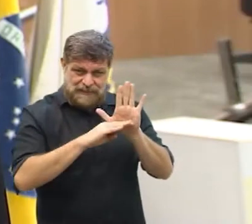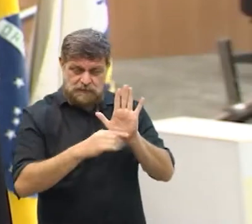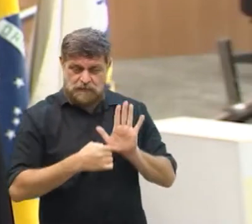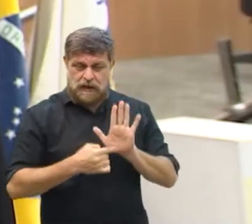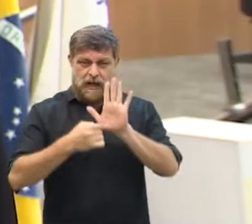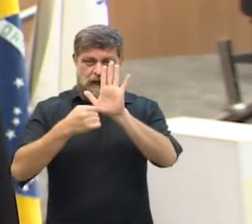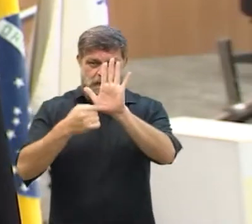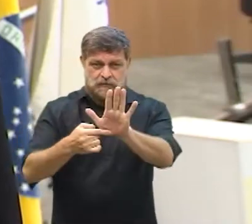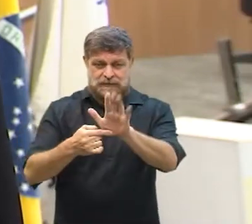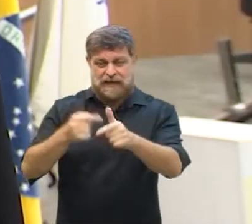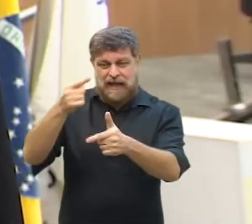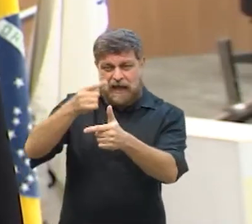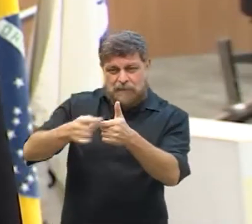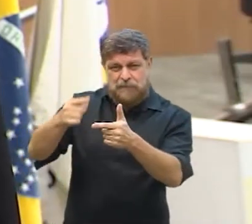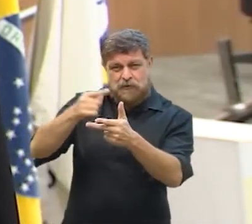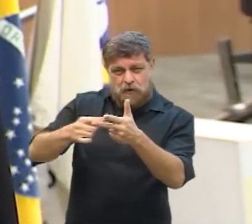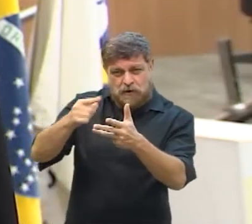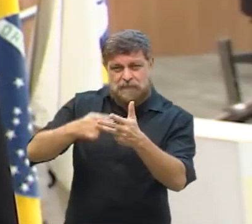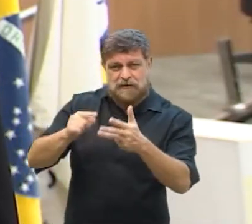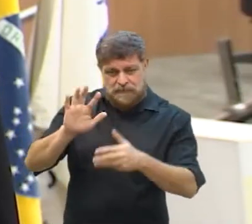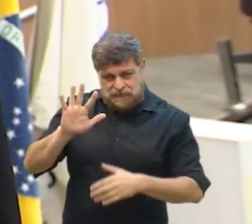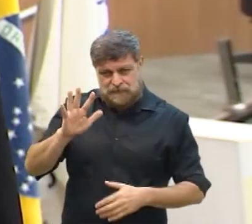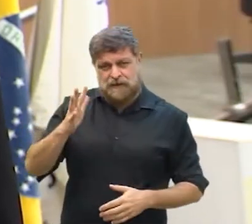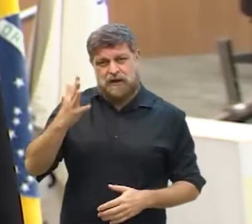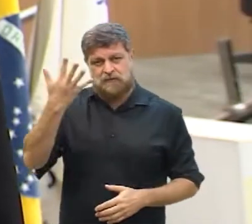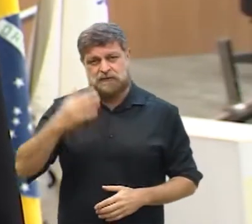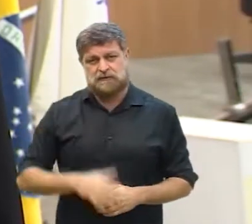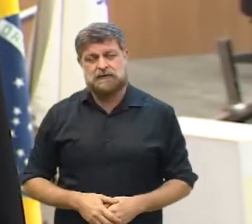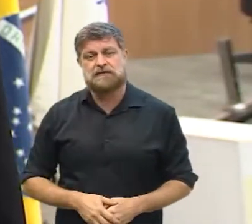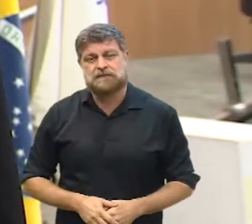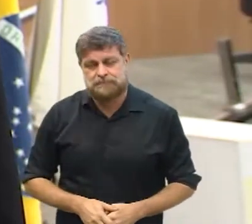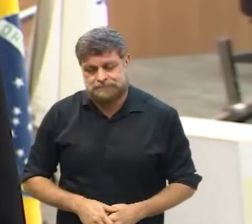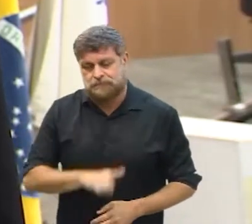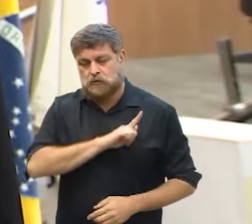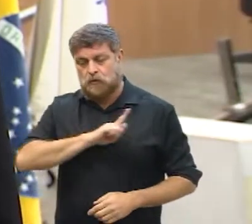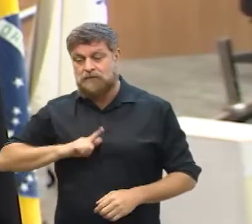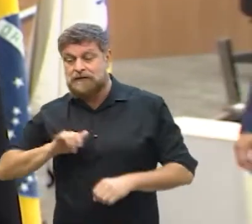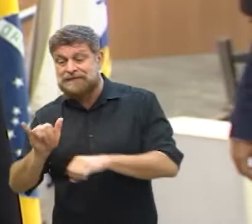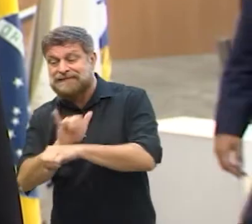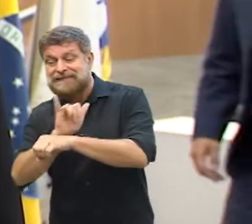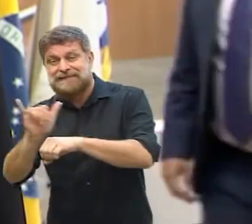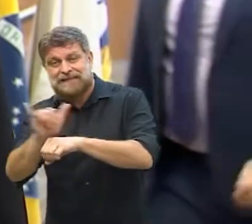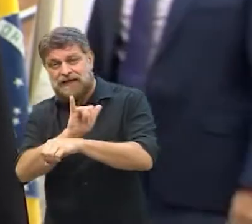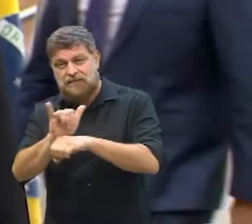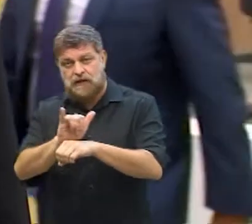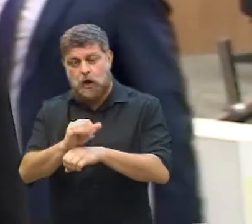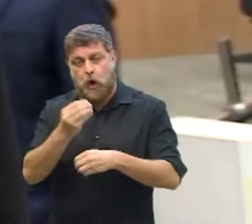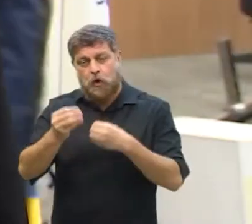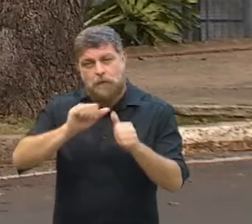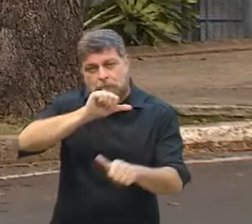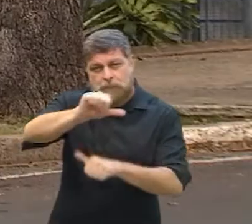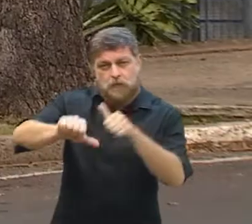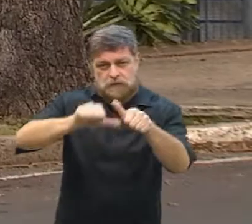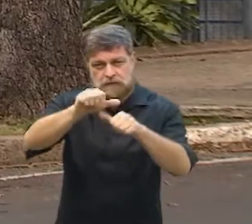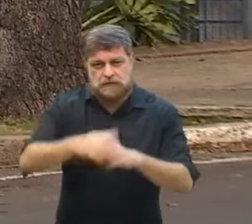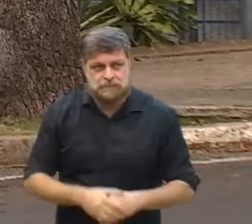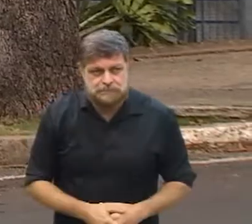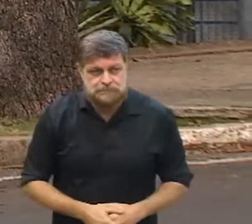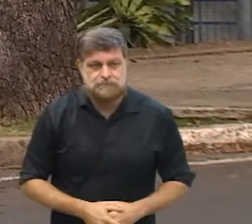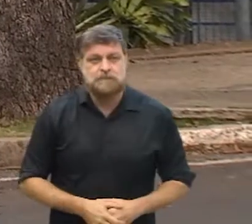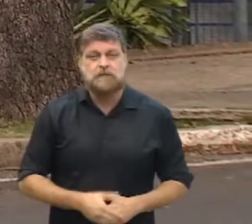tona esse problema que existe, um problema que o Estado tem que criar mecanismo para que isso mude. Um dos